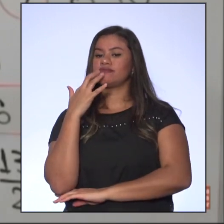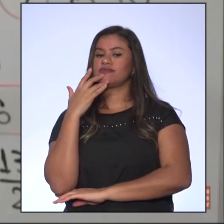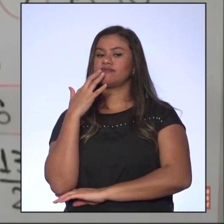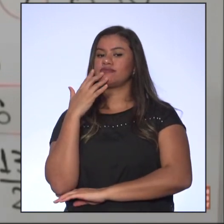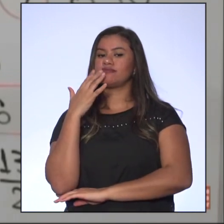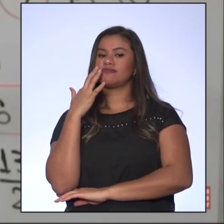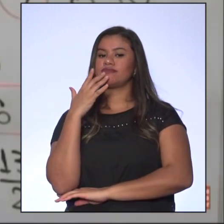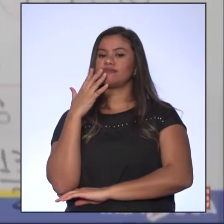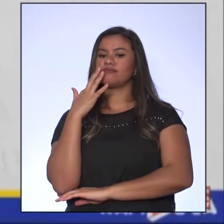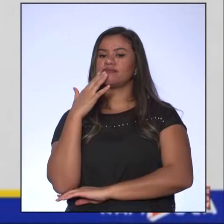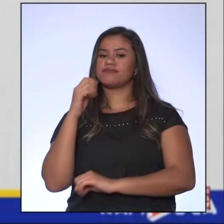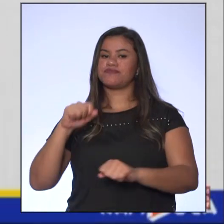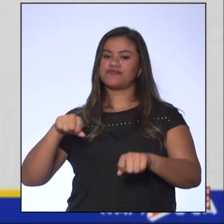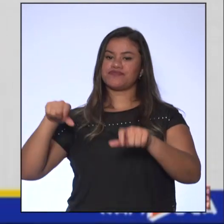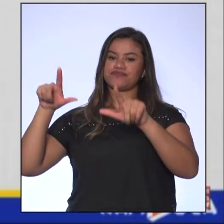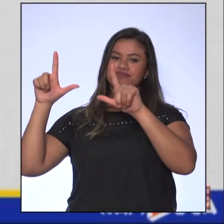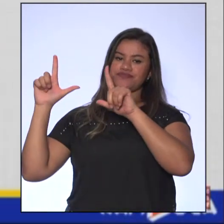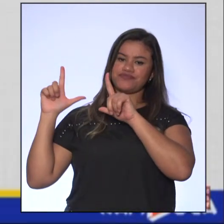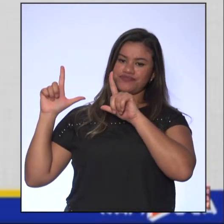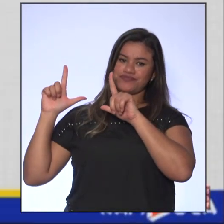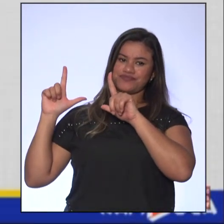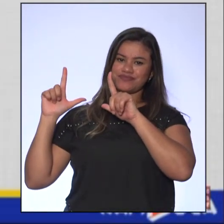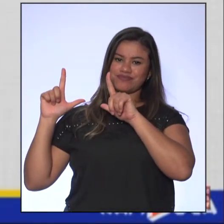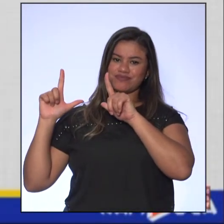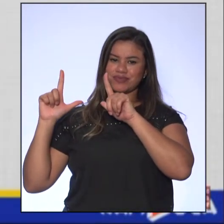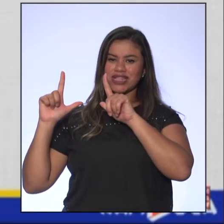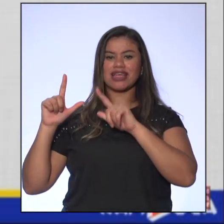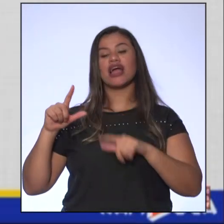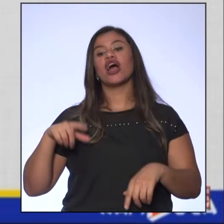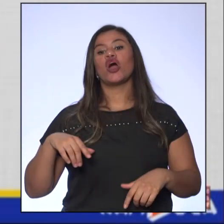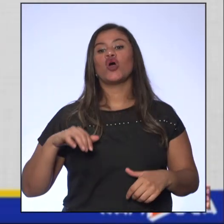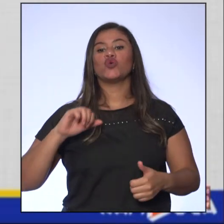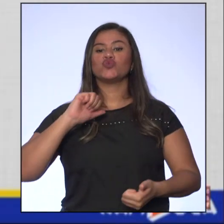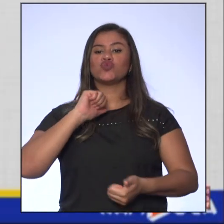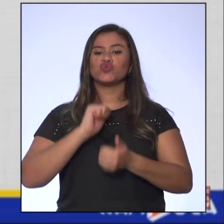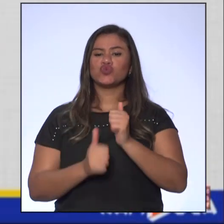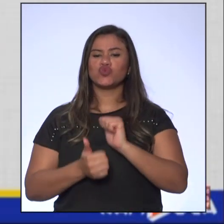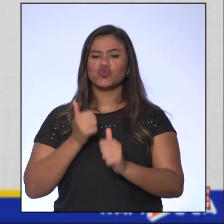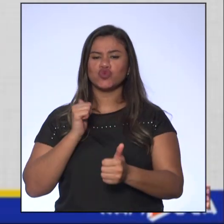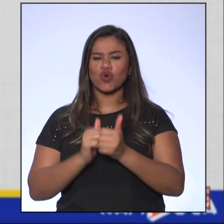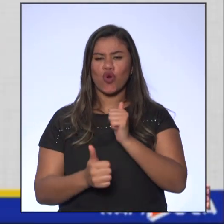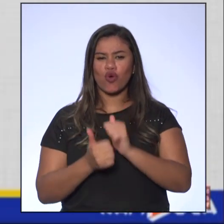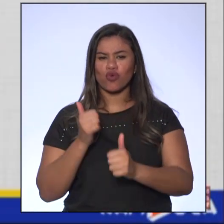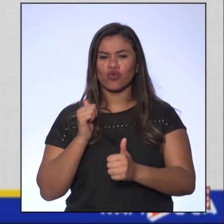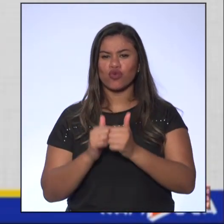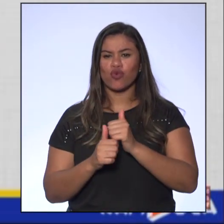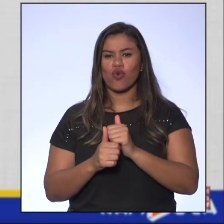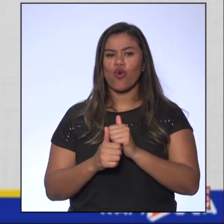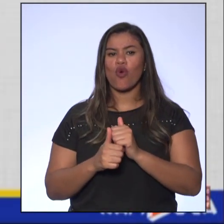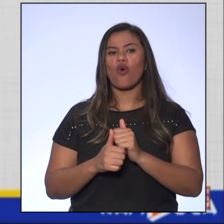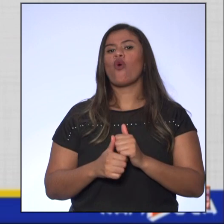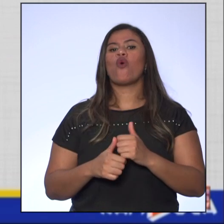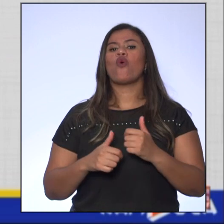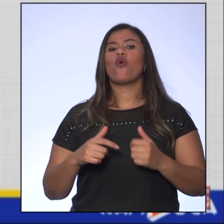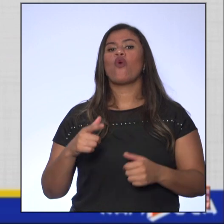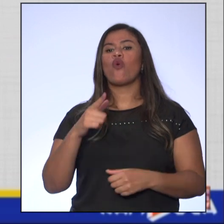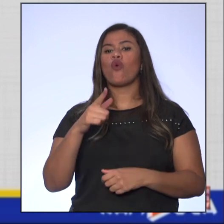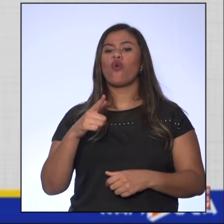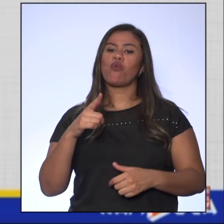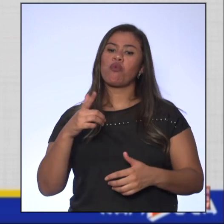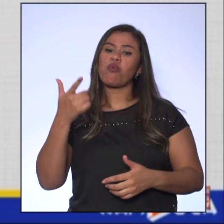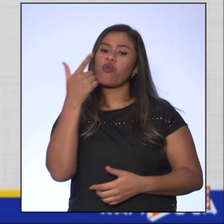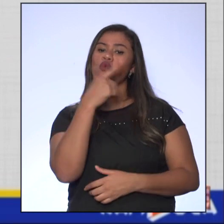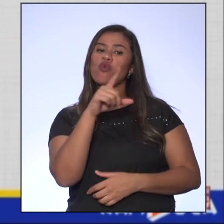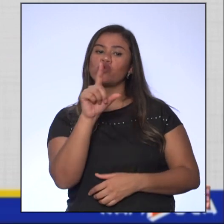Vai aparecer na tela. Durante os 7 primeiros jogos de um campeonato, um time marcou, respectivamente, 3,